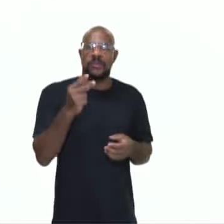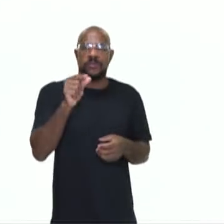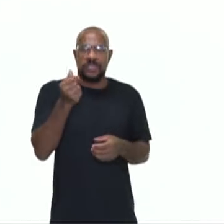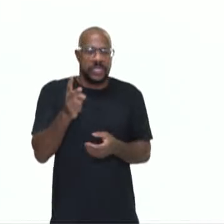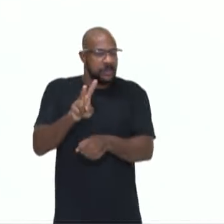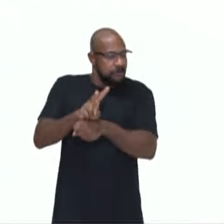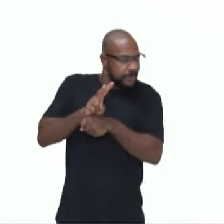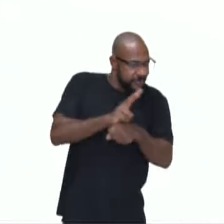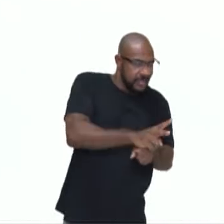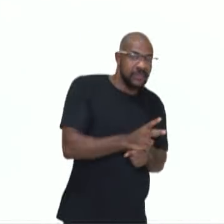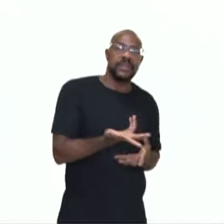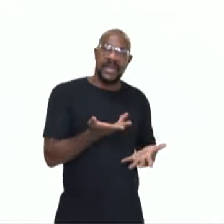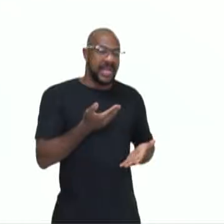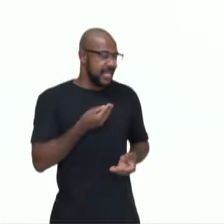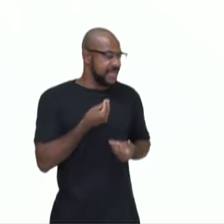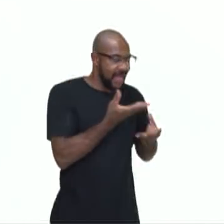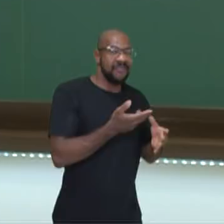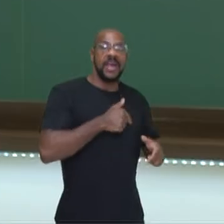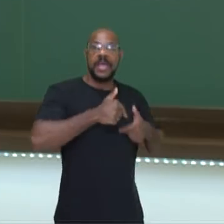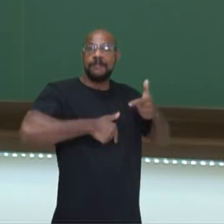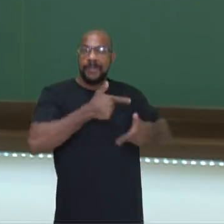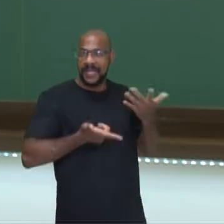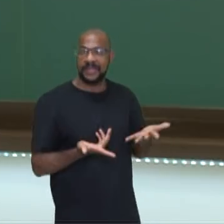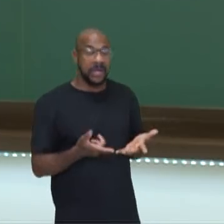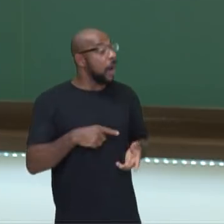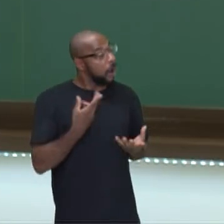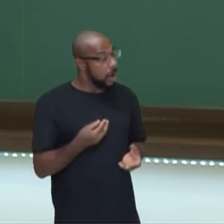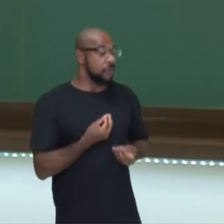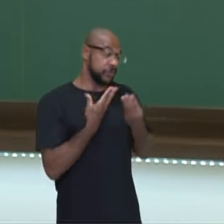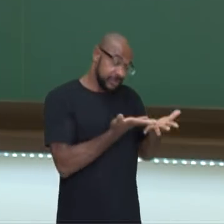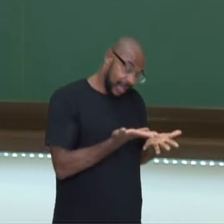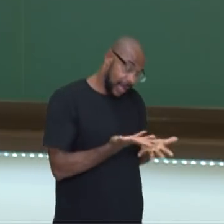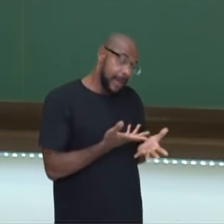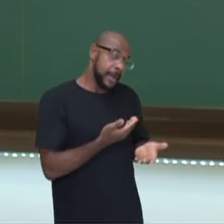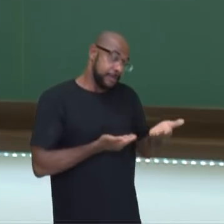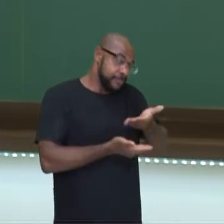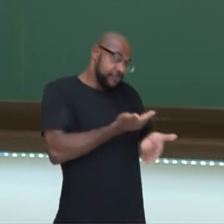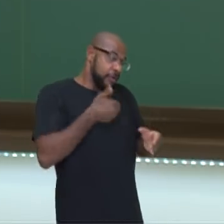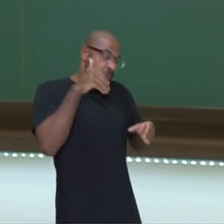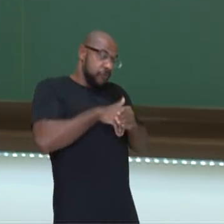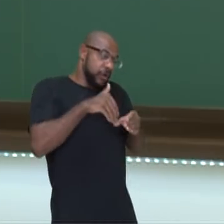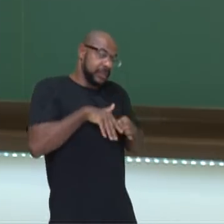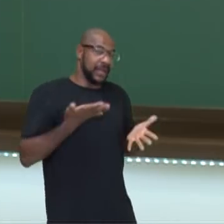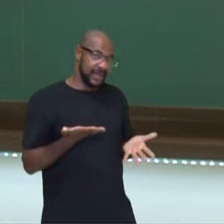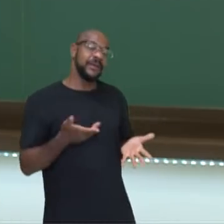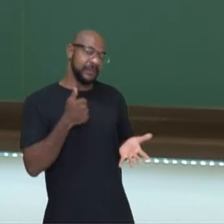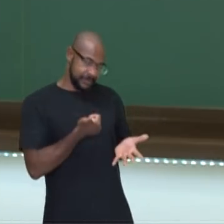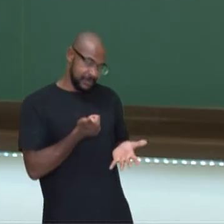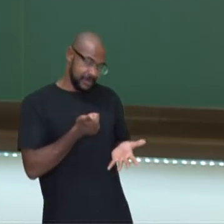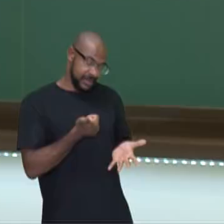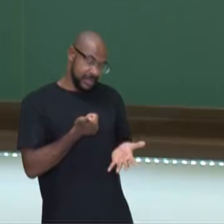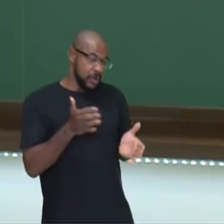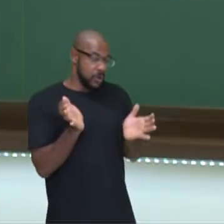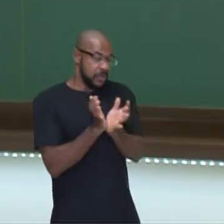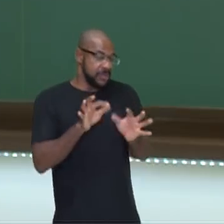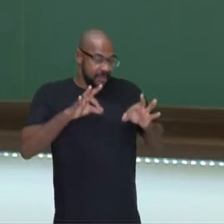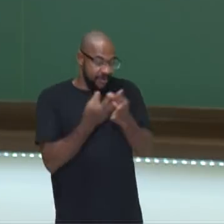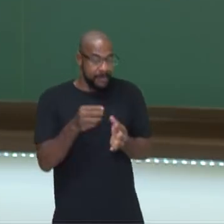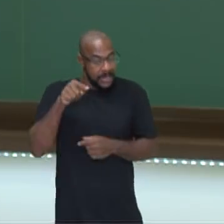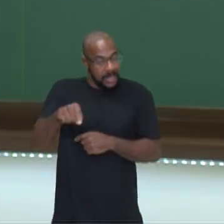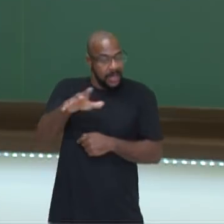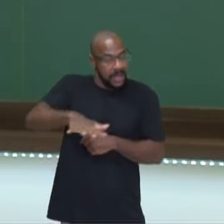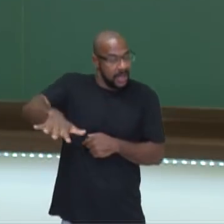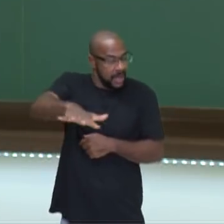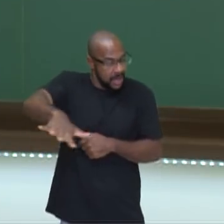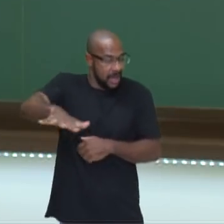até emprego. Então ele oferecia esses favores, em troca, o eleitor deveria então votar nos candidatos